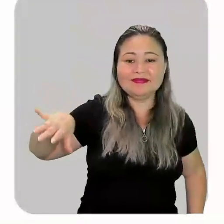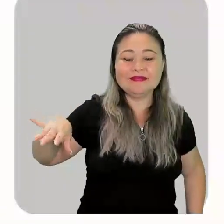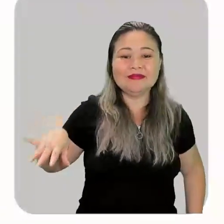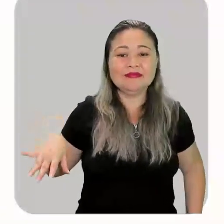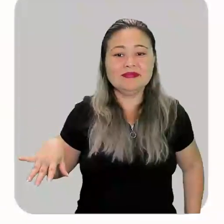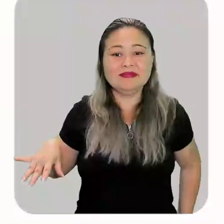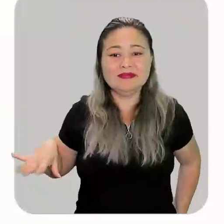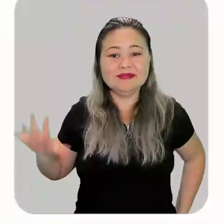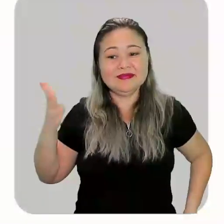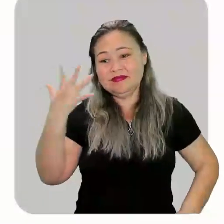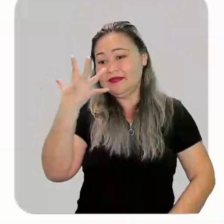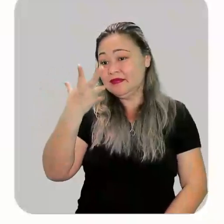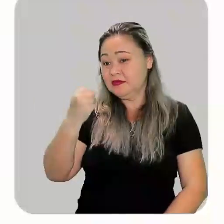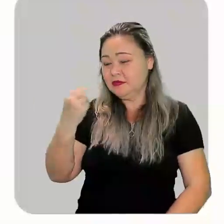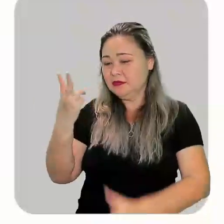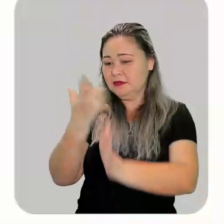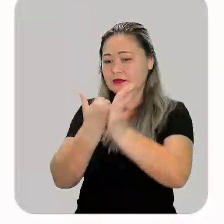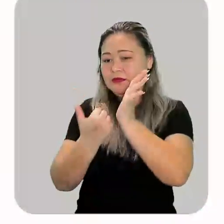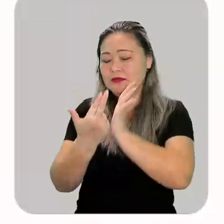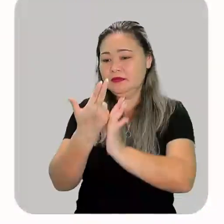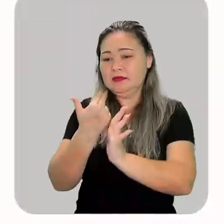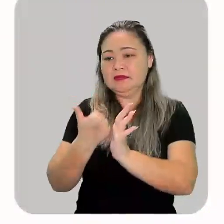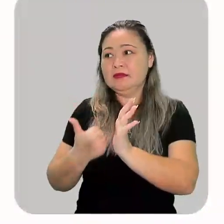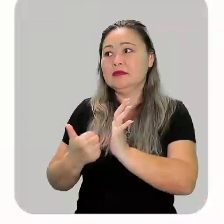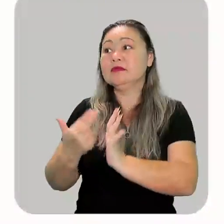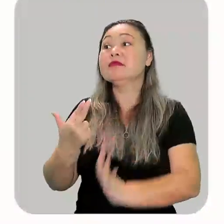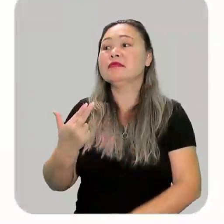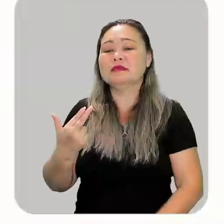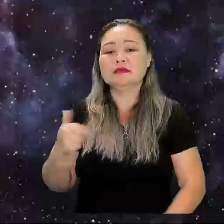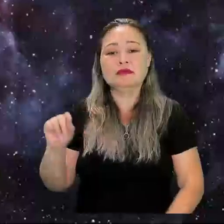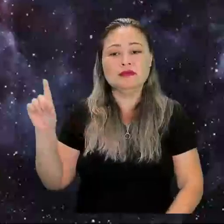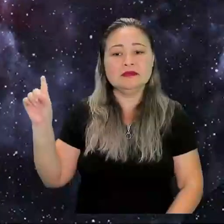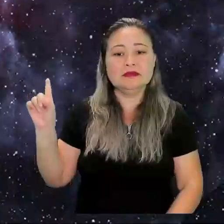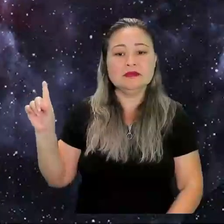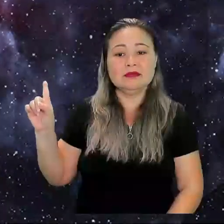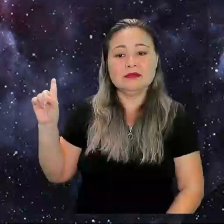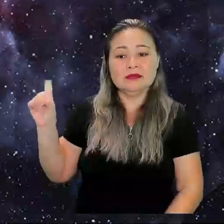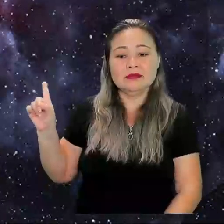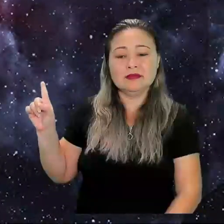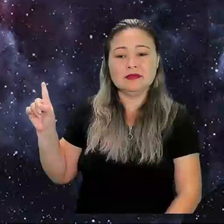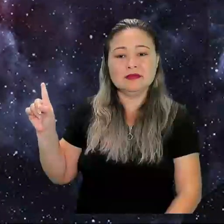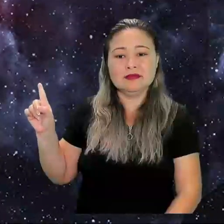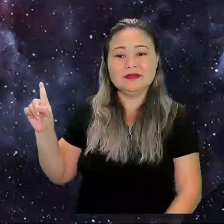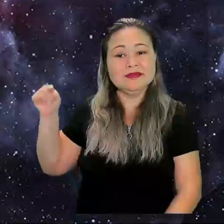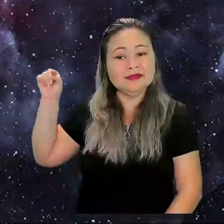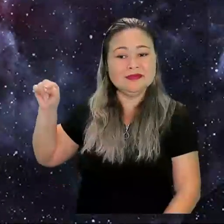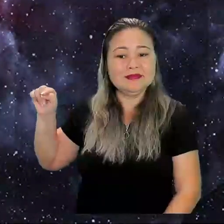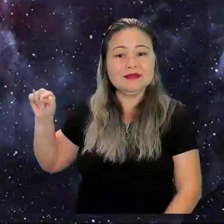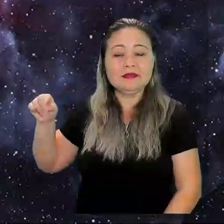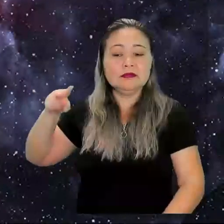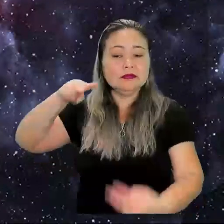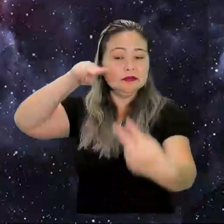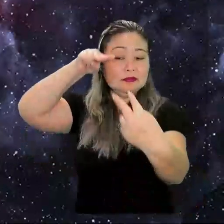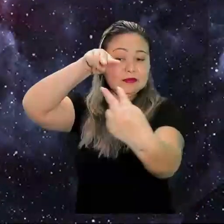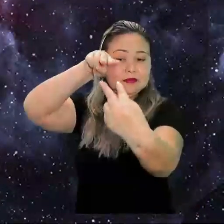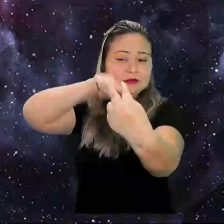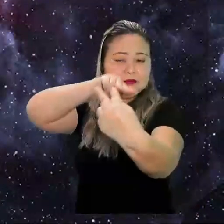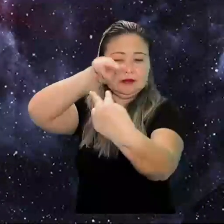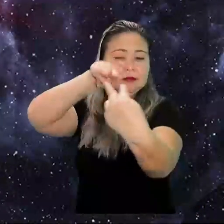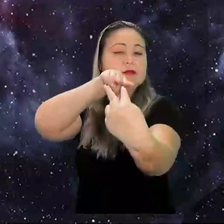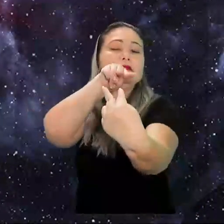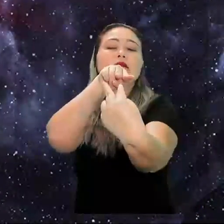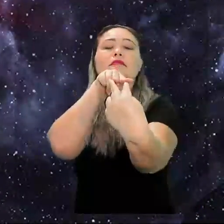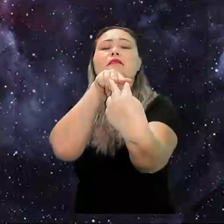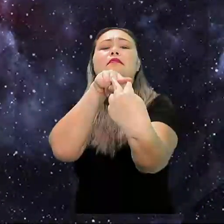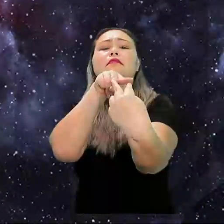não. Se bem que tá bonitinho, tudo desenhadinho aqui, perfeitinho. Legal. Não, professora... Pronto, aqui, olho no olho agora aqui, olha